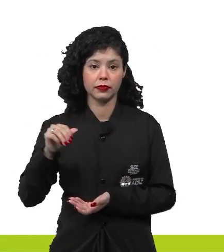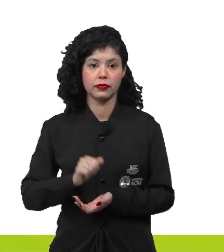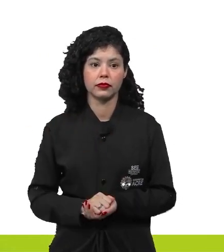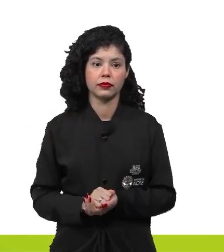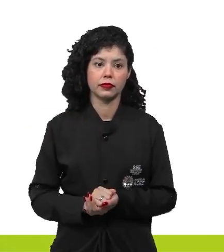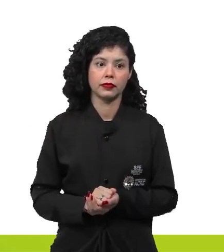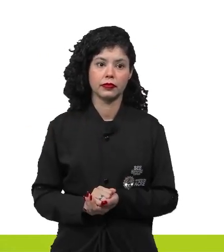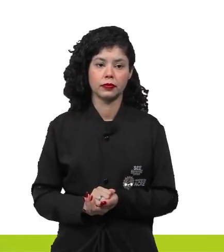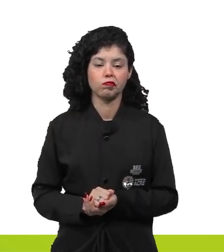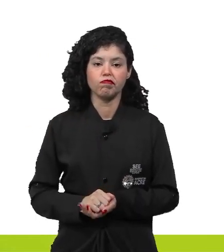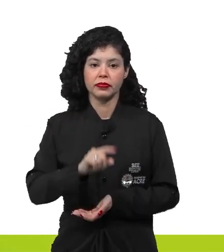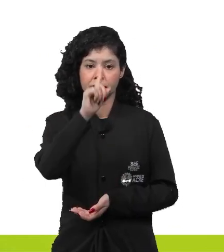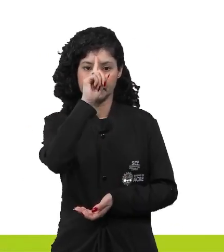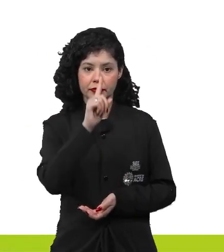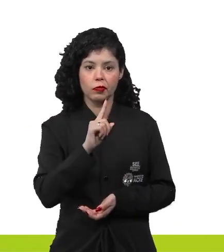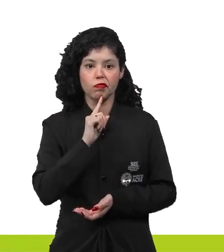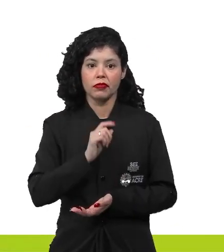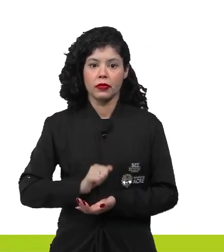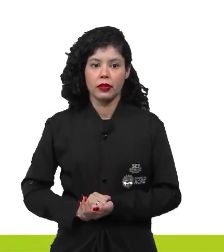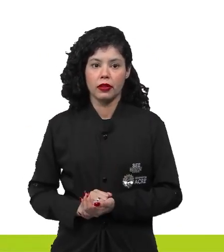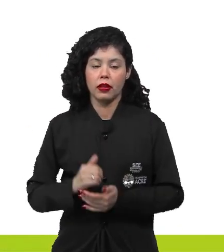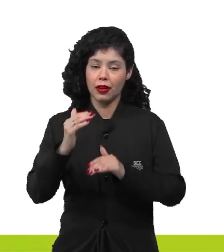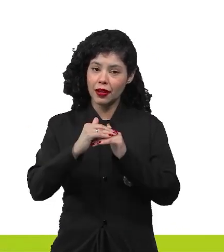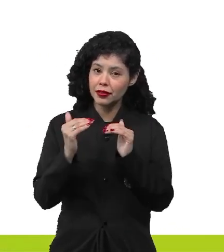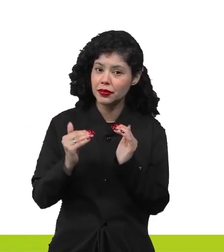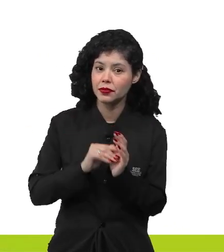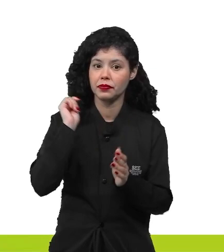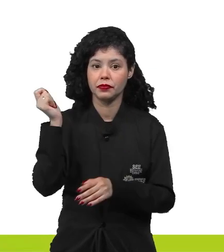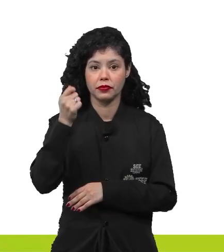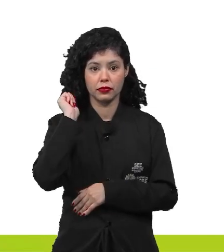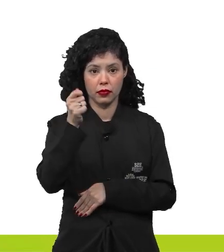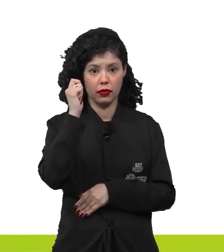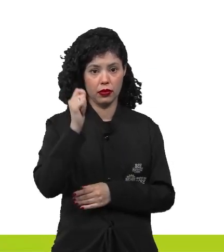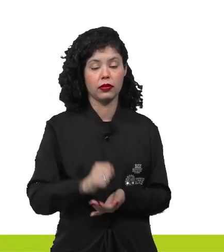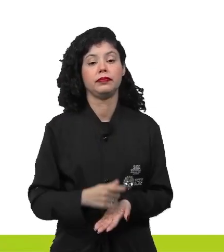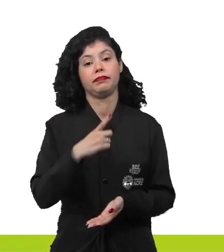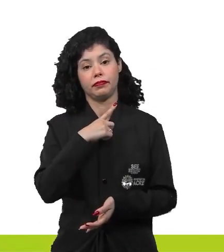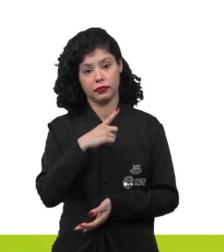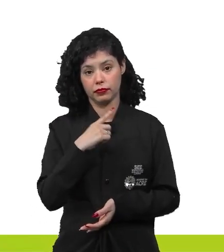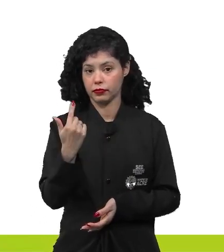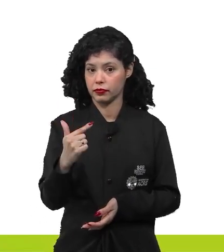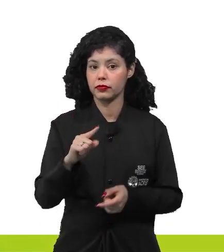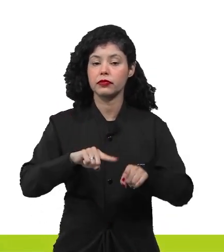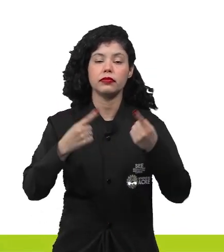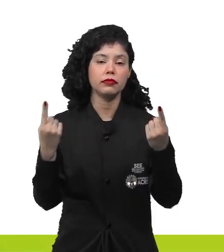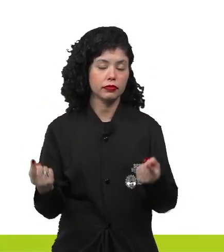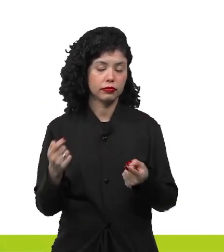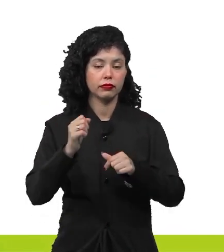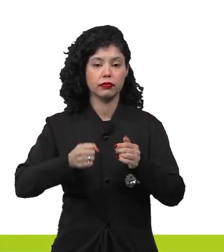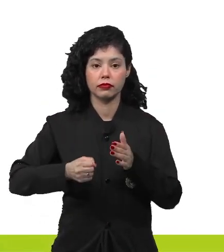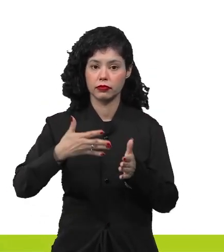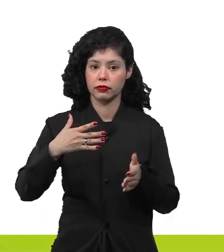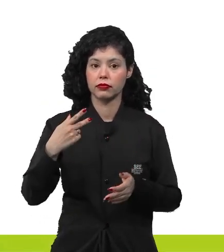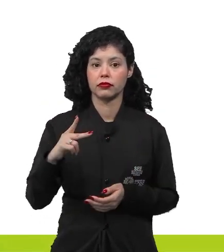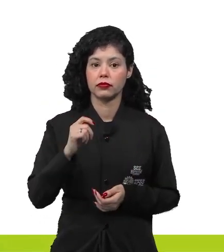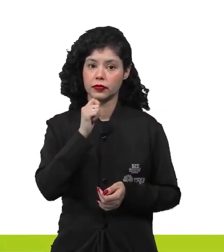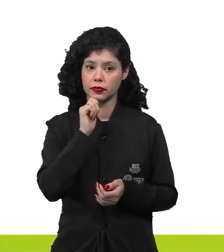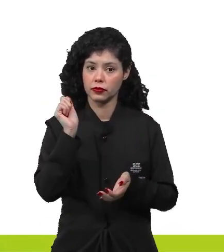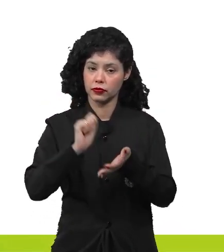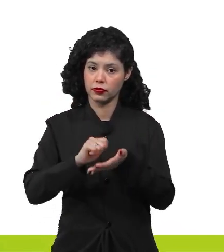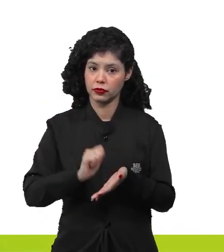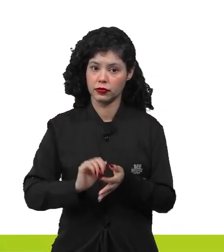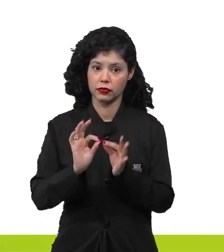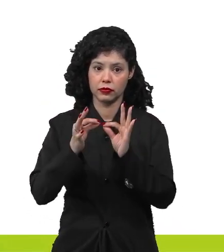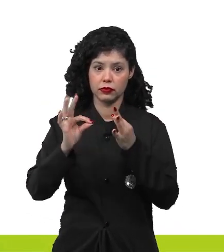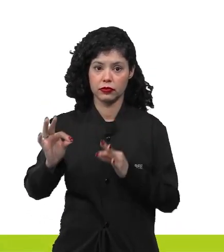ilustração na capa. Porém, nem todos os contos de fada vão ter ilustração, mas muitos deles vão ter essa escrita